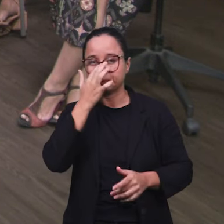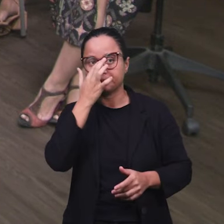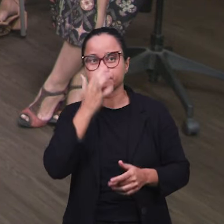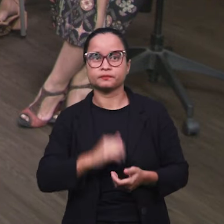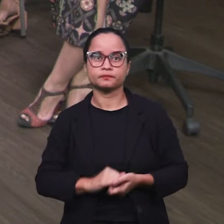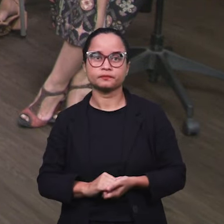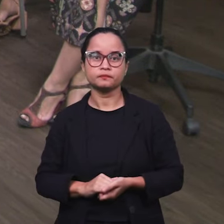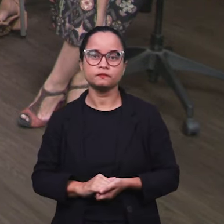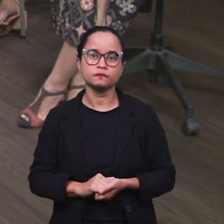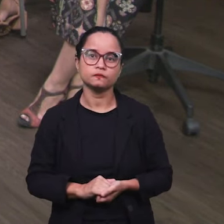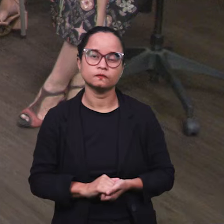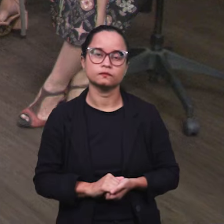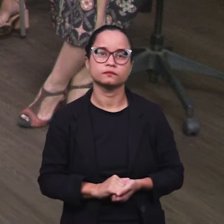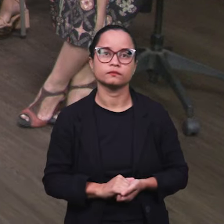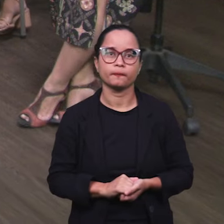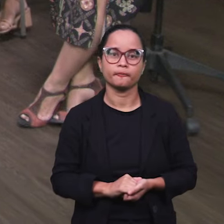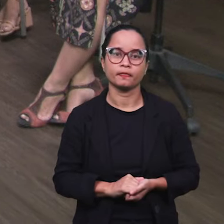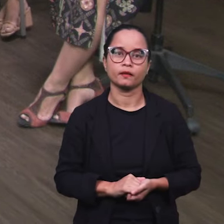Diz assim: